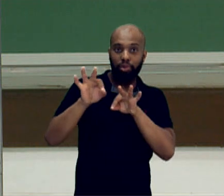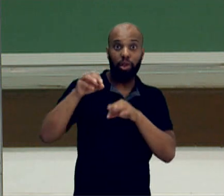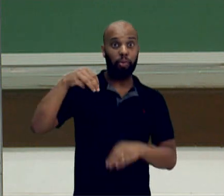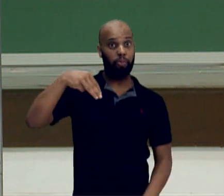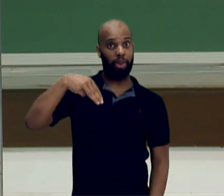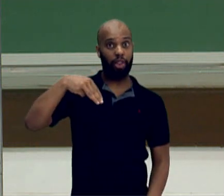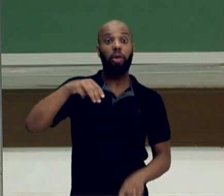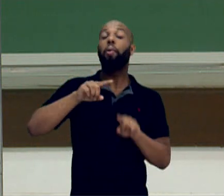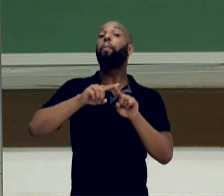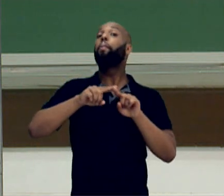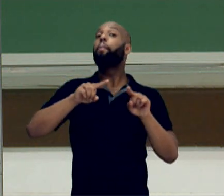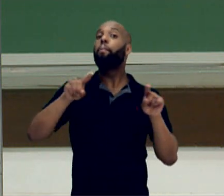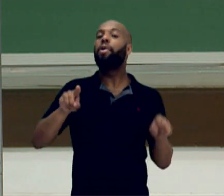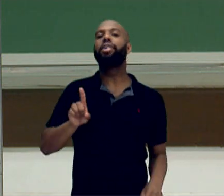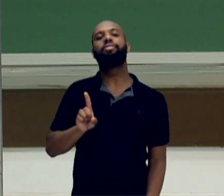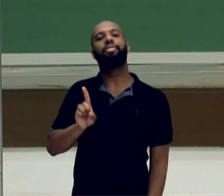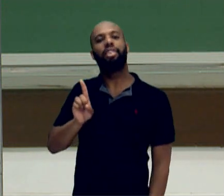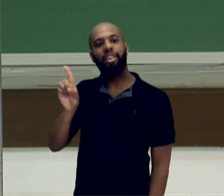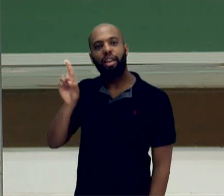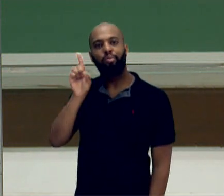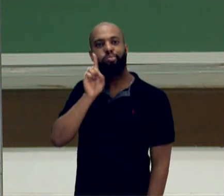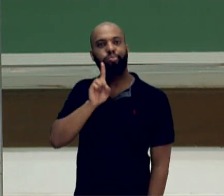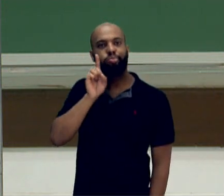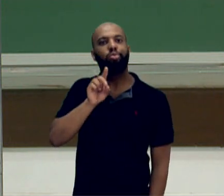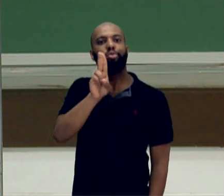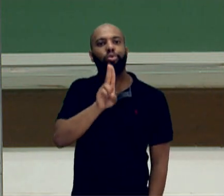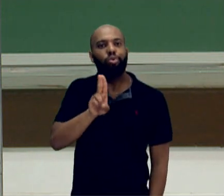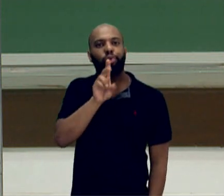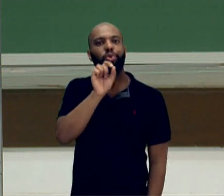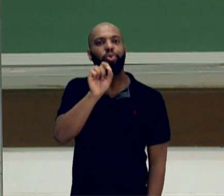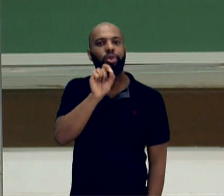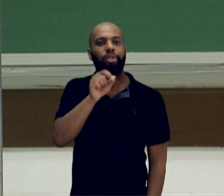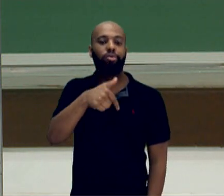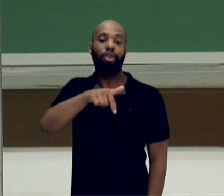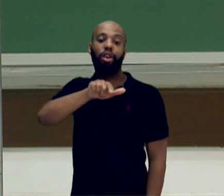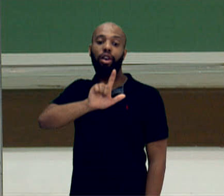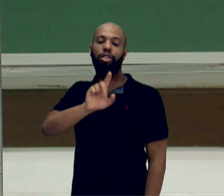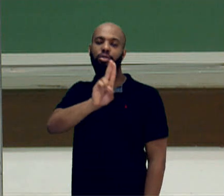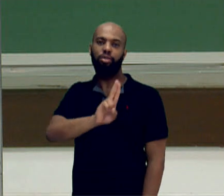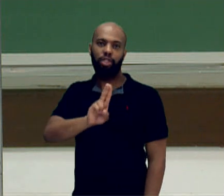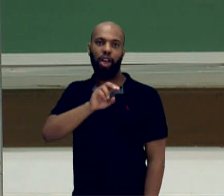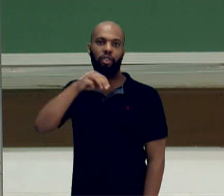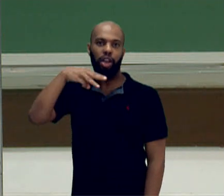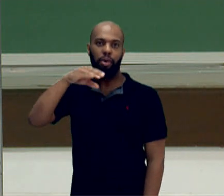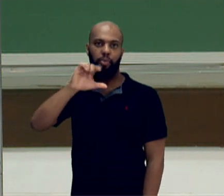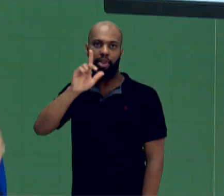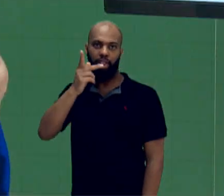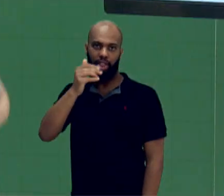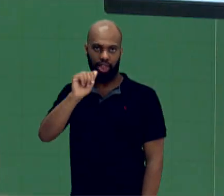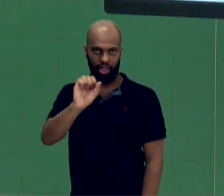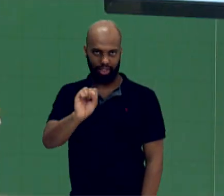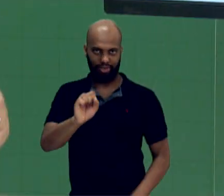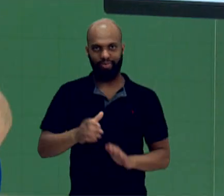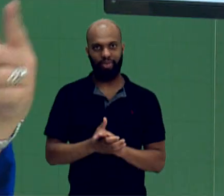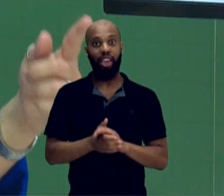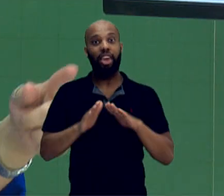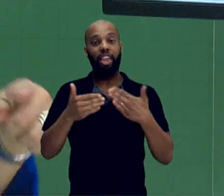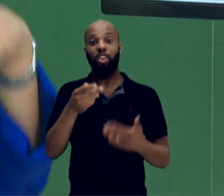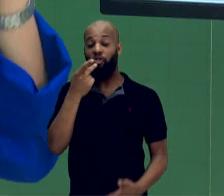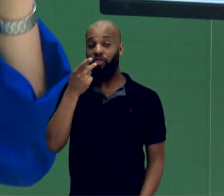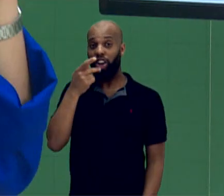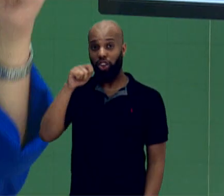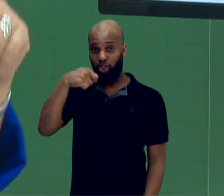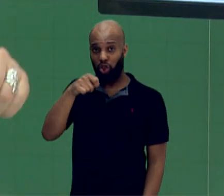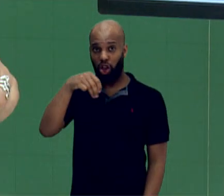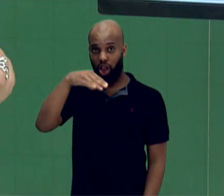metro, porém eles usam ainda o que eles adotaram, que é as milhas. Então, quando falar em